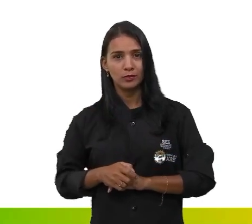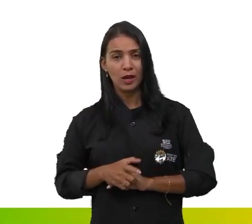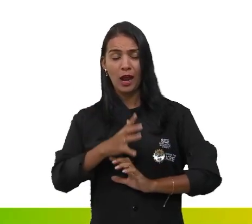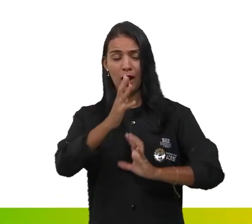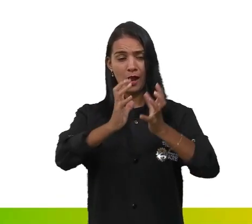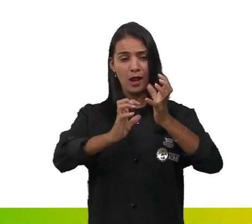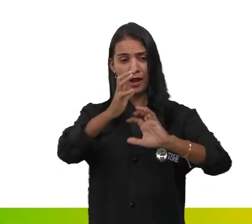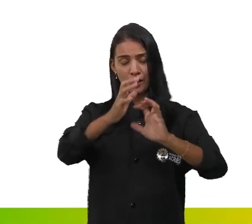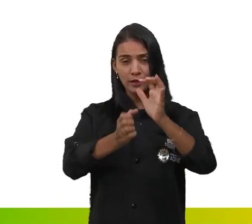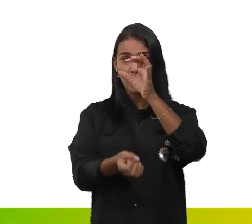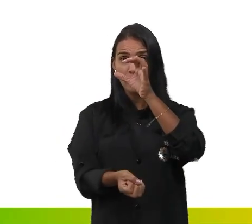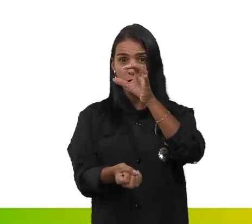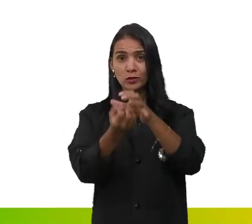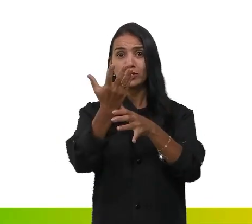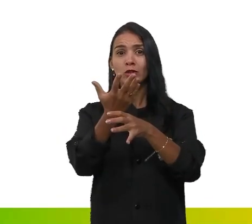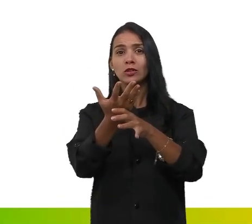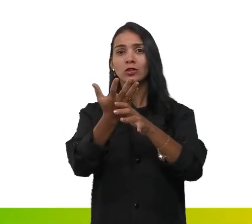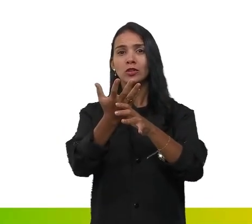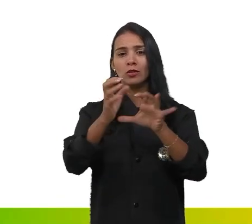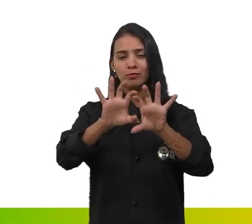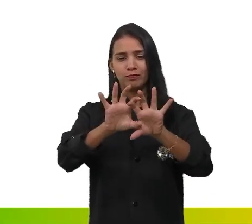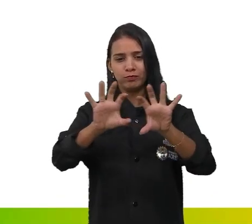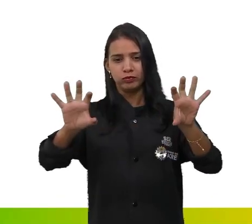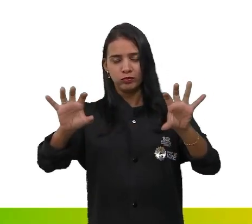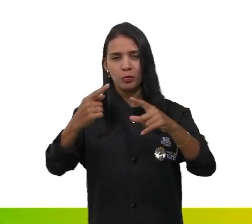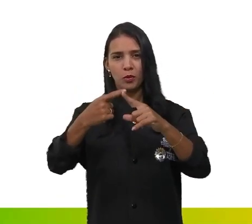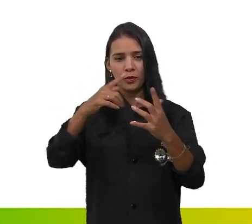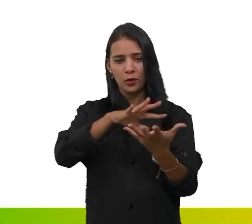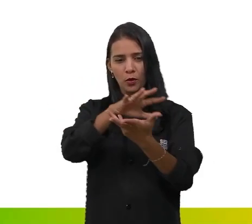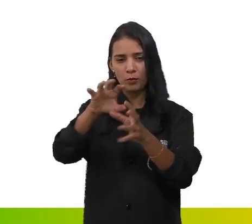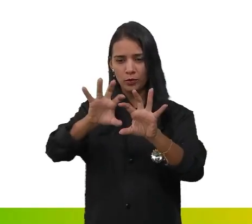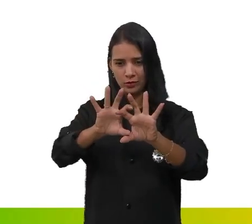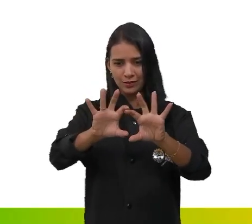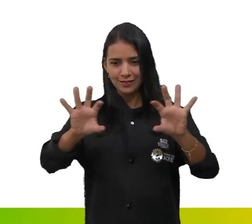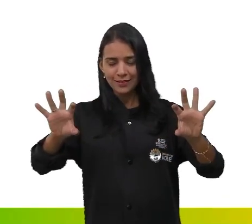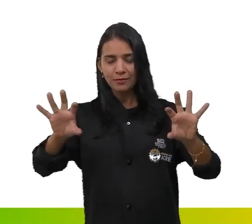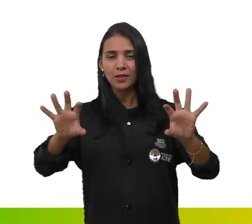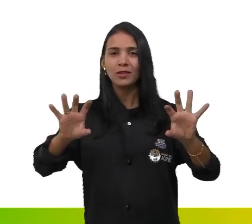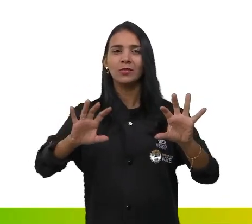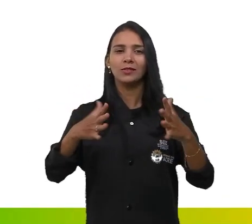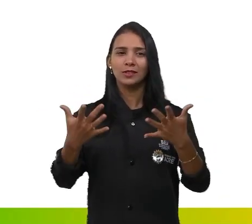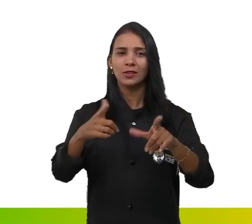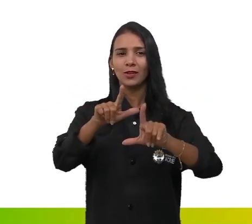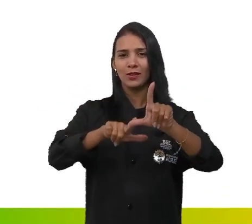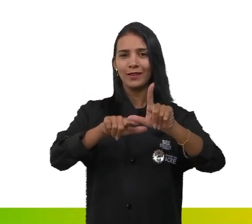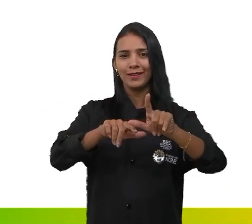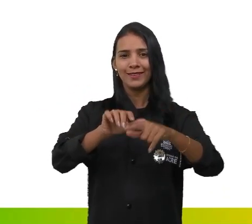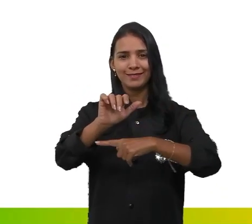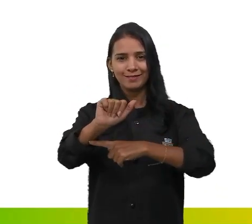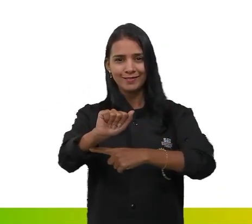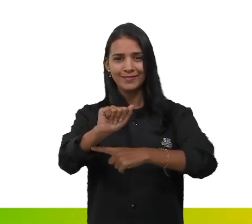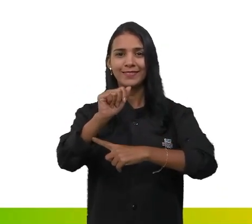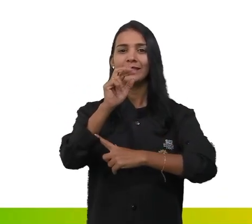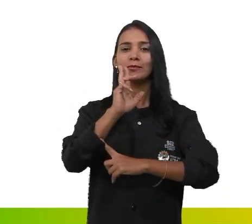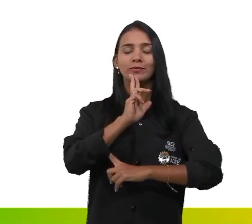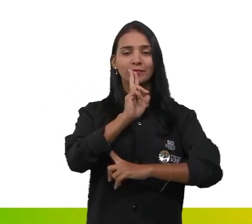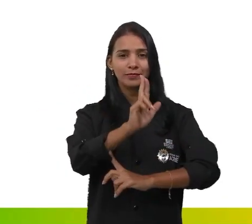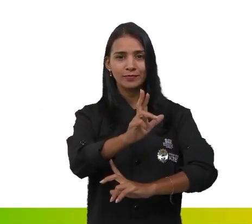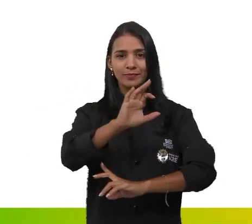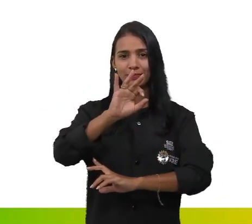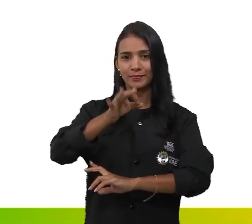da formação do chamado mundo bipolar. Logo, o gabarito da questão é a alternativa